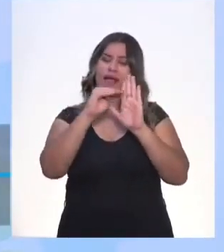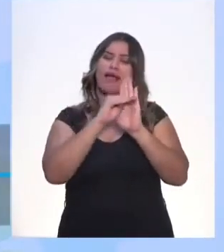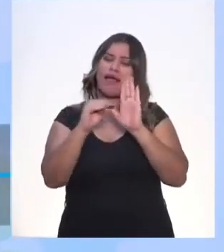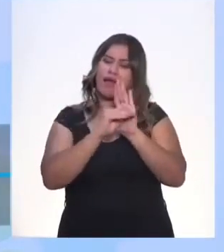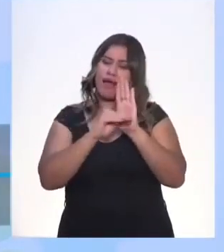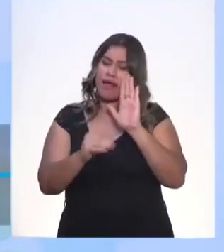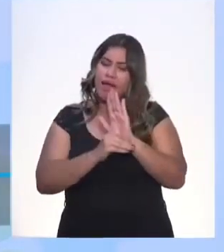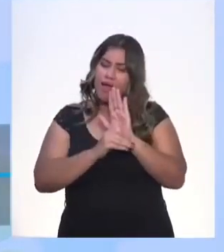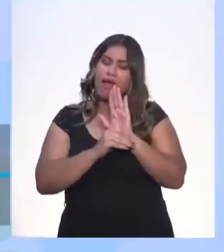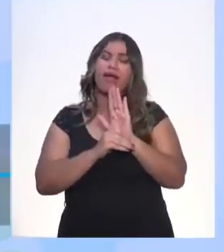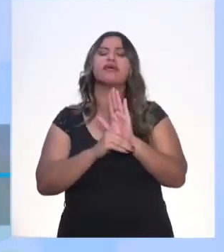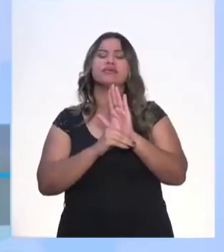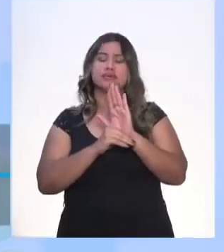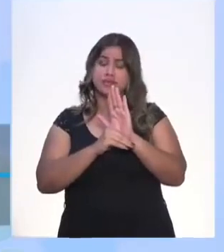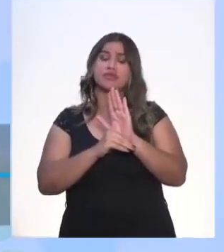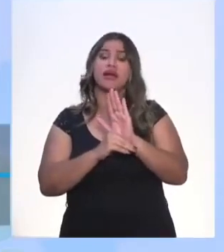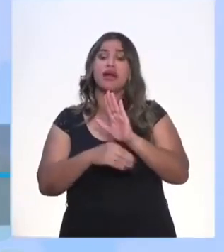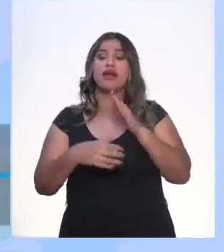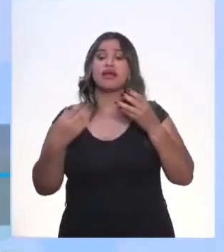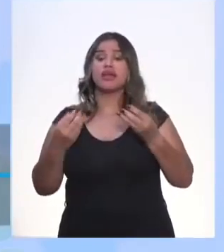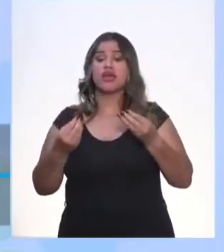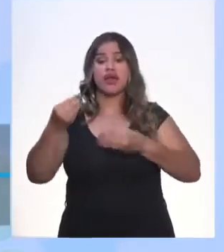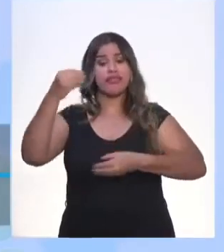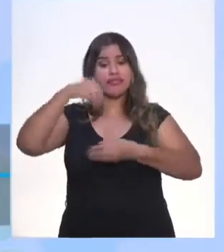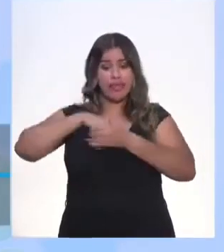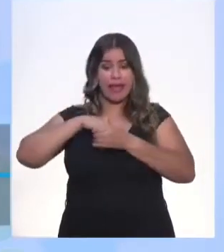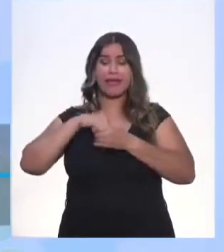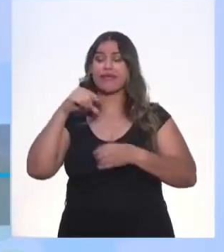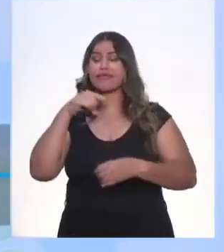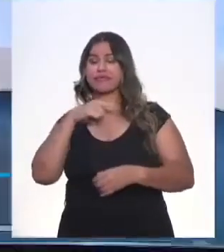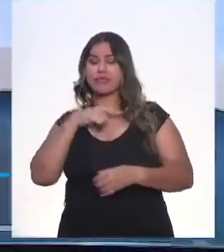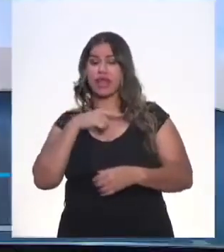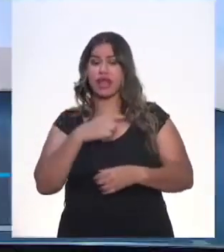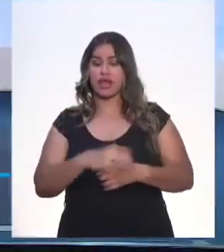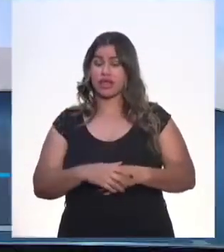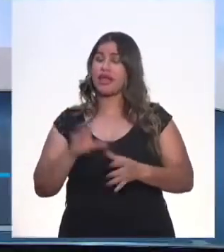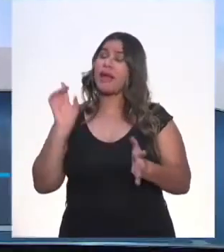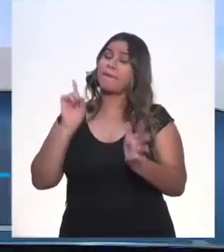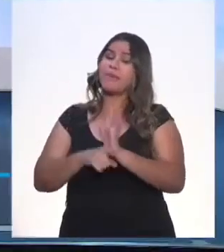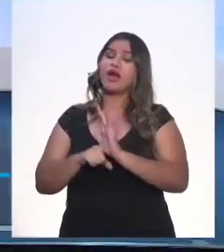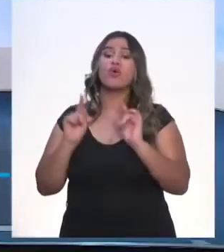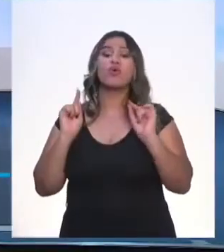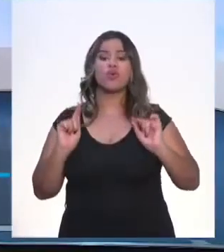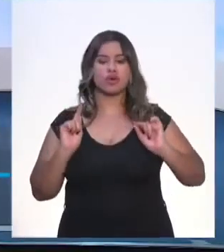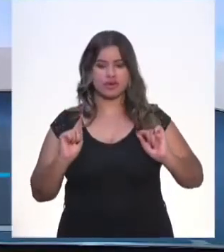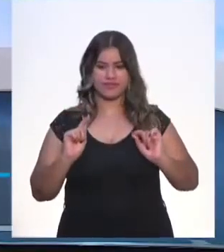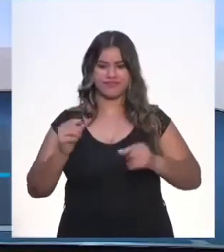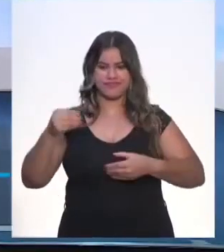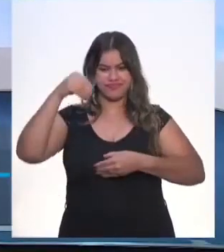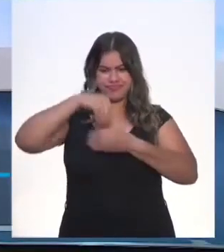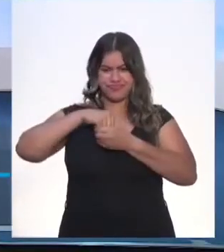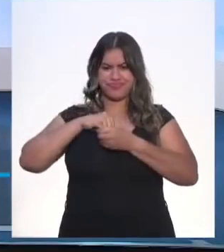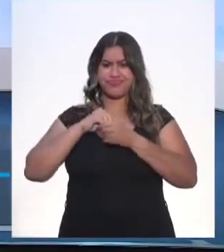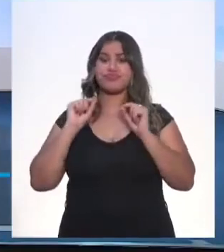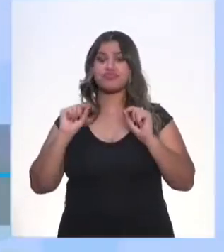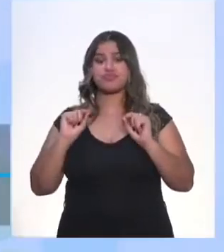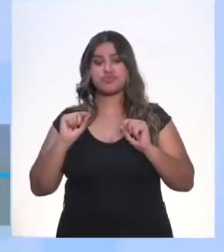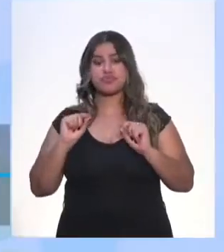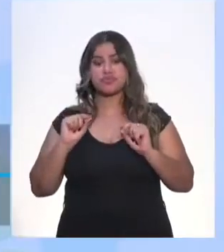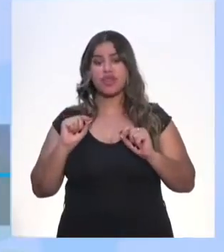de normas que vão sendo internalizados. E aí, qual é a questão, né, da internalização, né, Fabi?